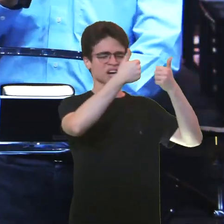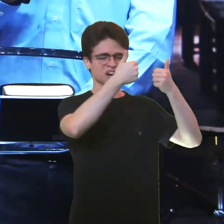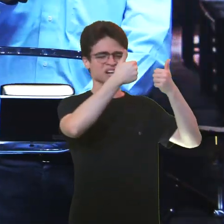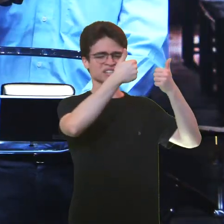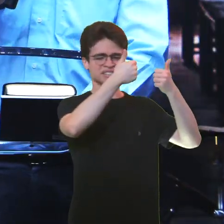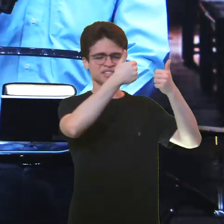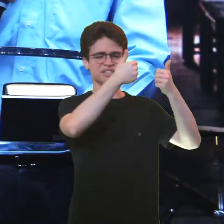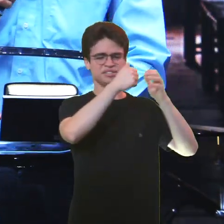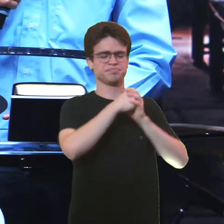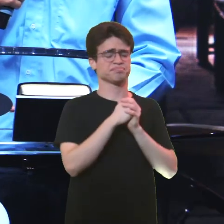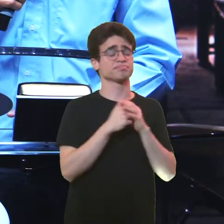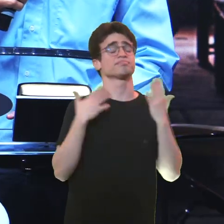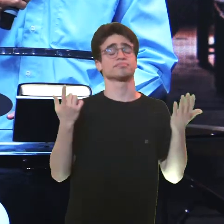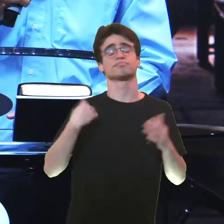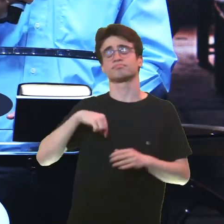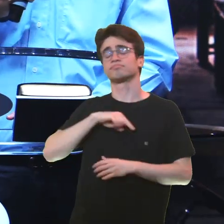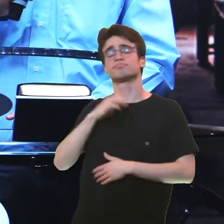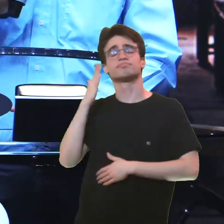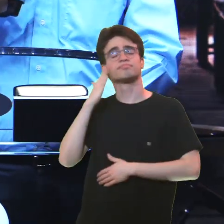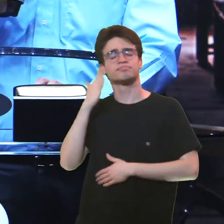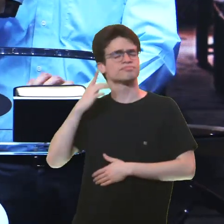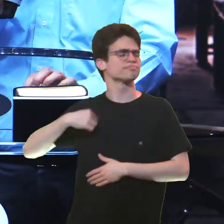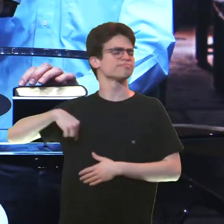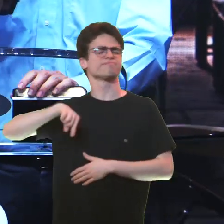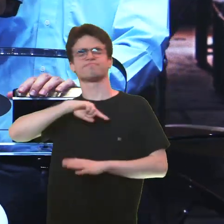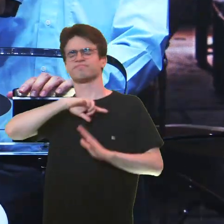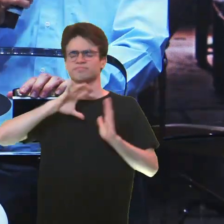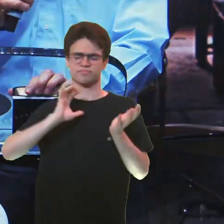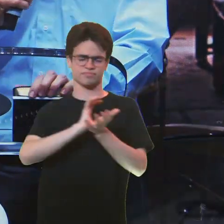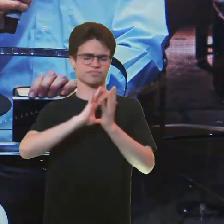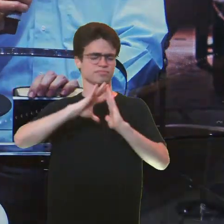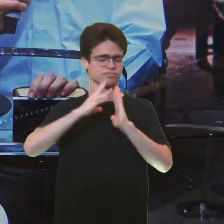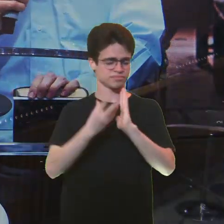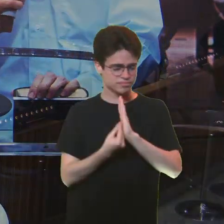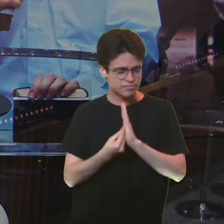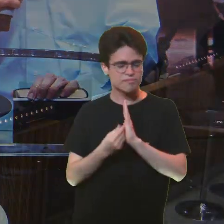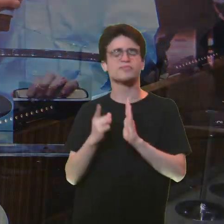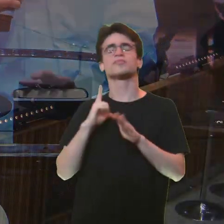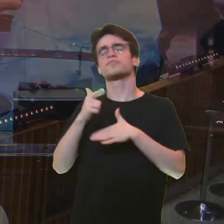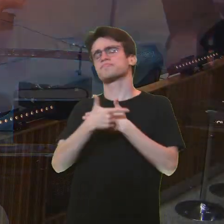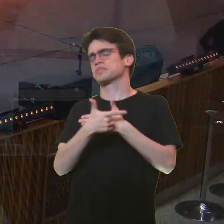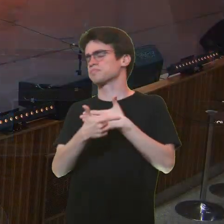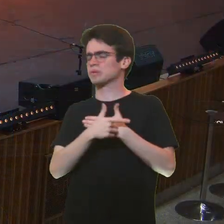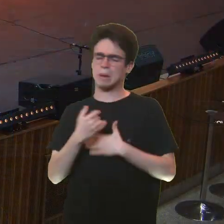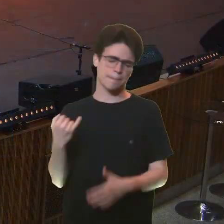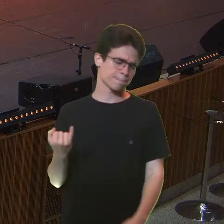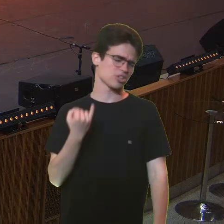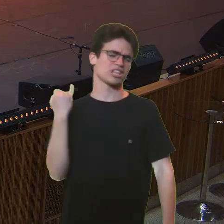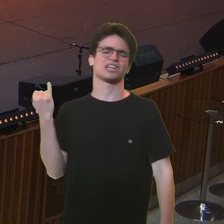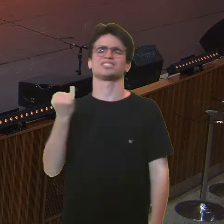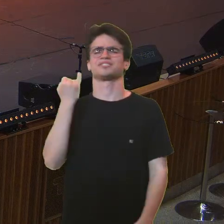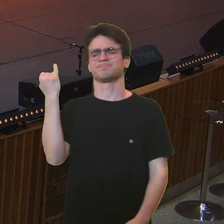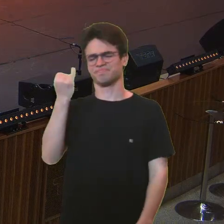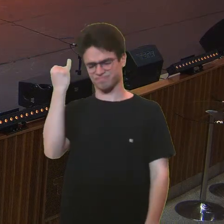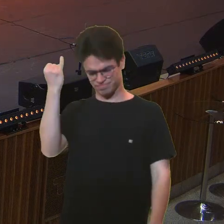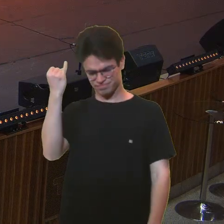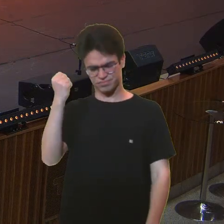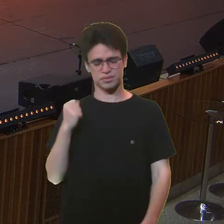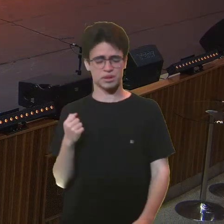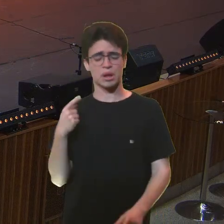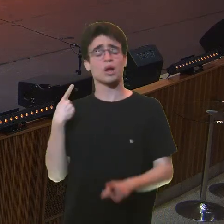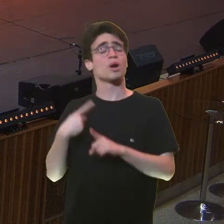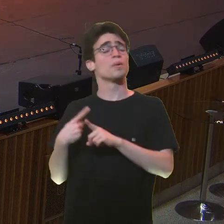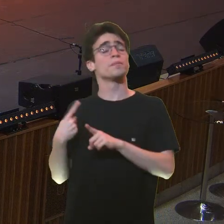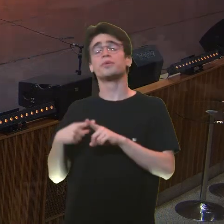Y sabemos que como E iglesia sabemos que como igreja tenemos una parte importante, temos uma parte importante, porque nos has dado